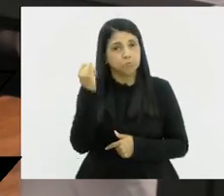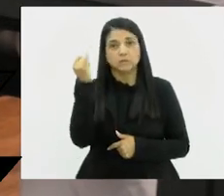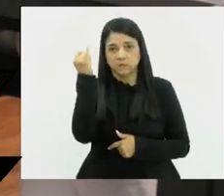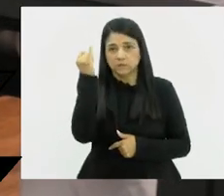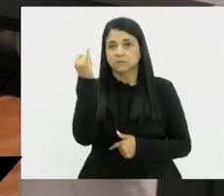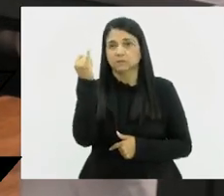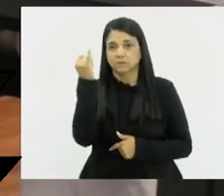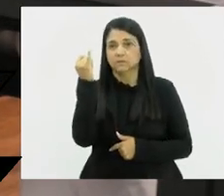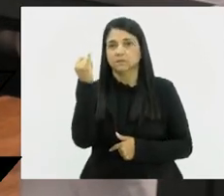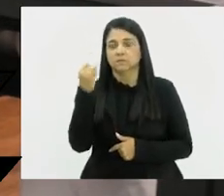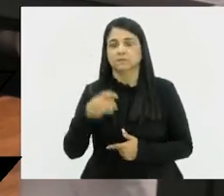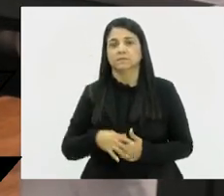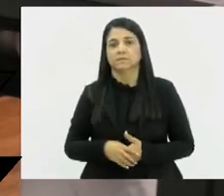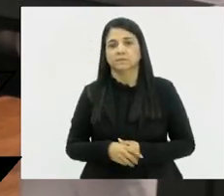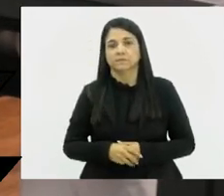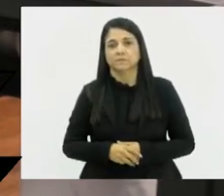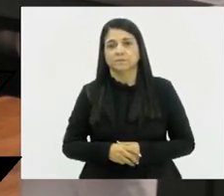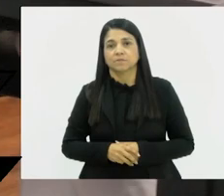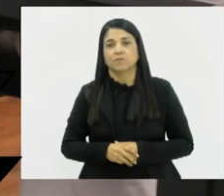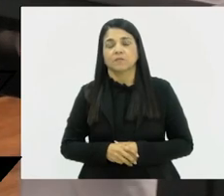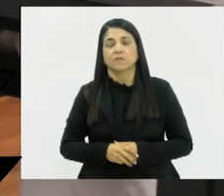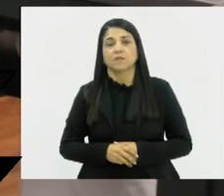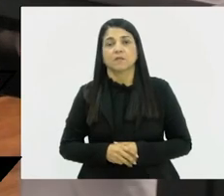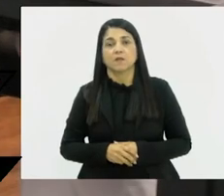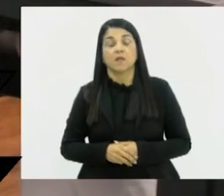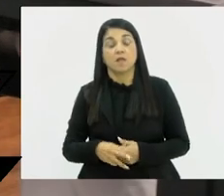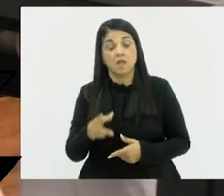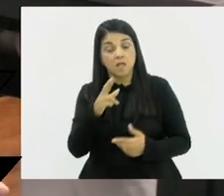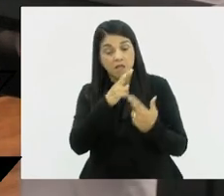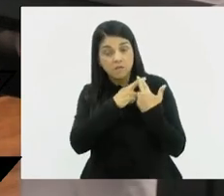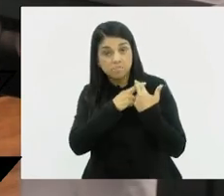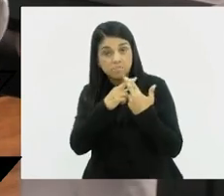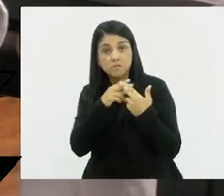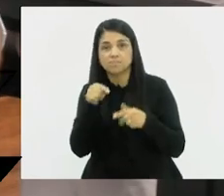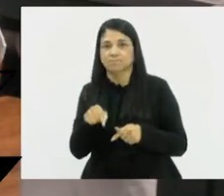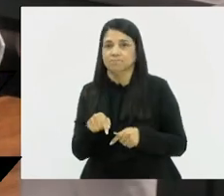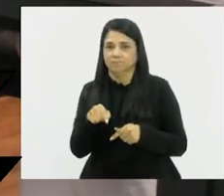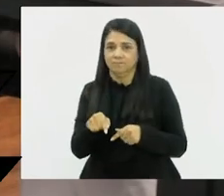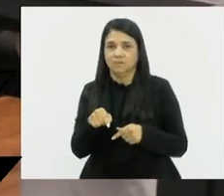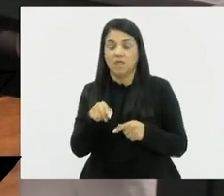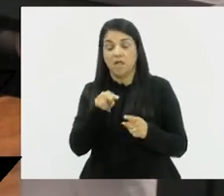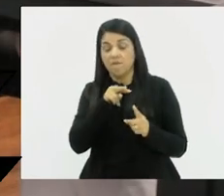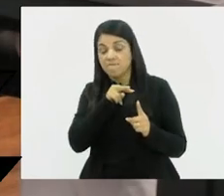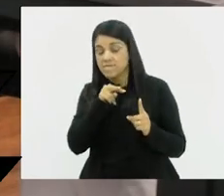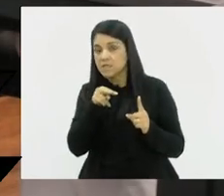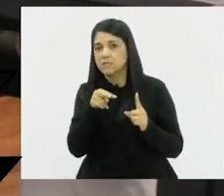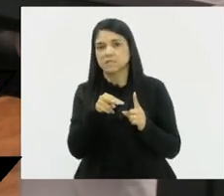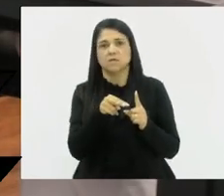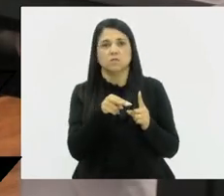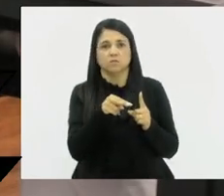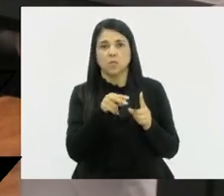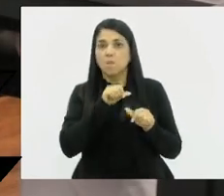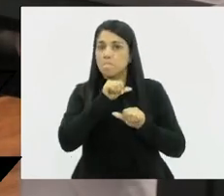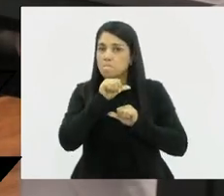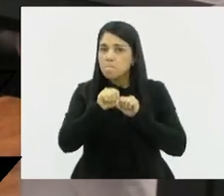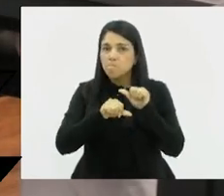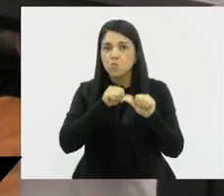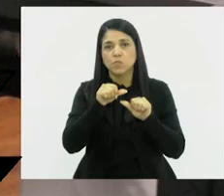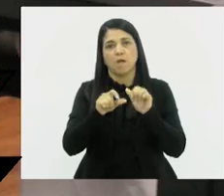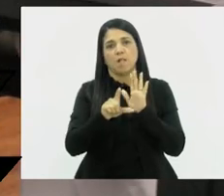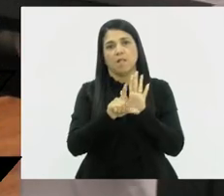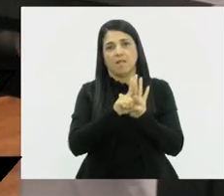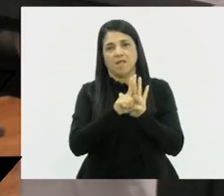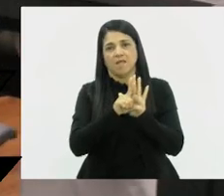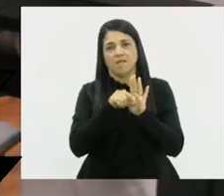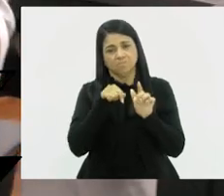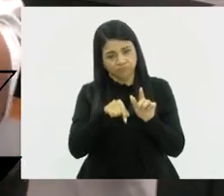essa questão da posse responsável. A gente conversar nessa visão e realmente mudar a lei. Vamos pegar essa